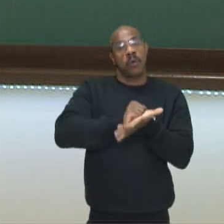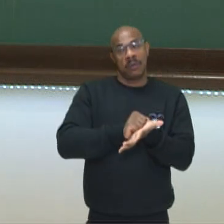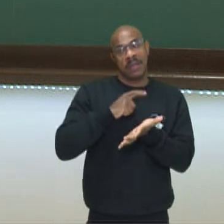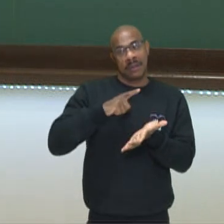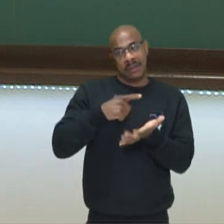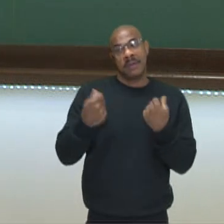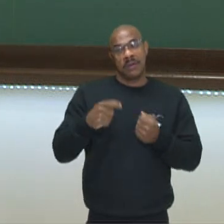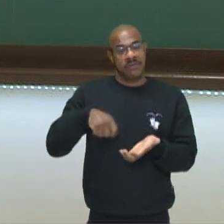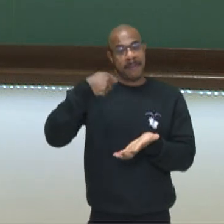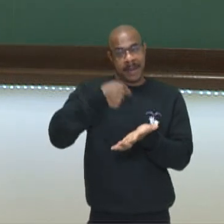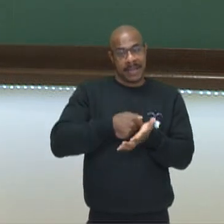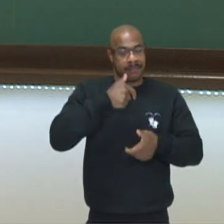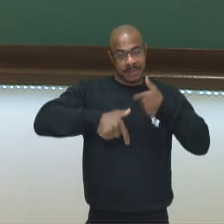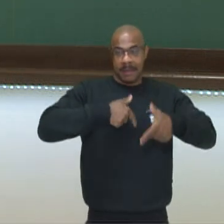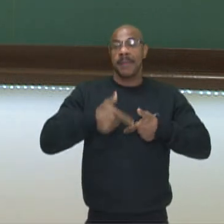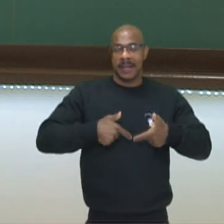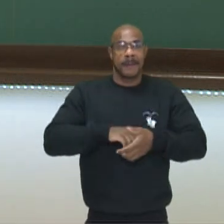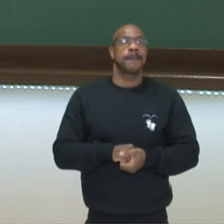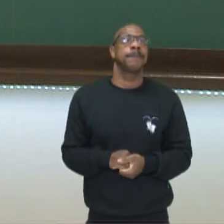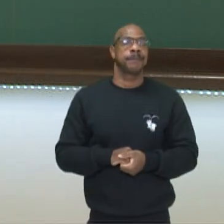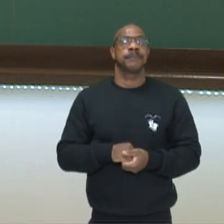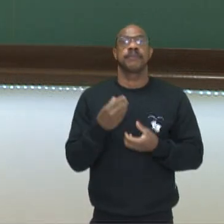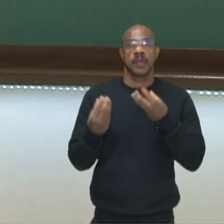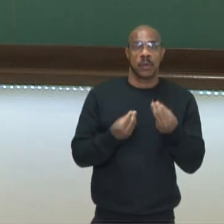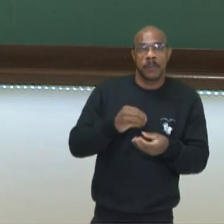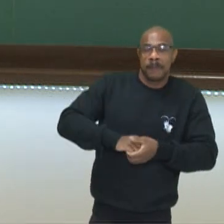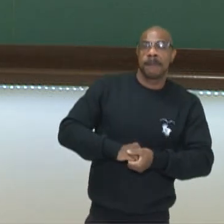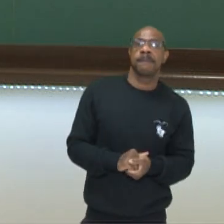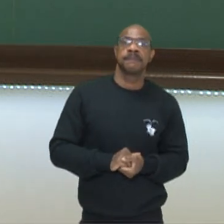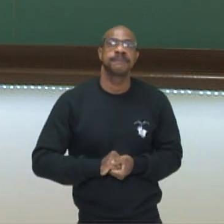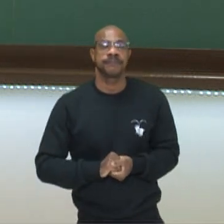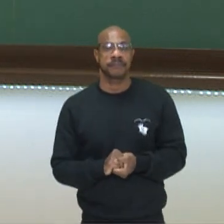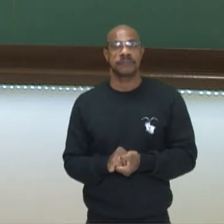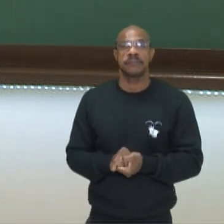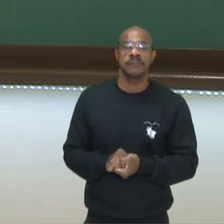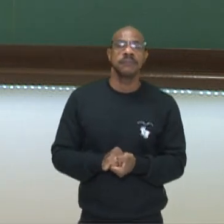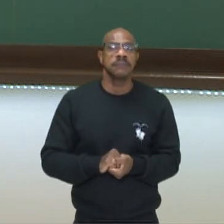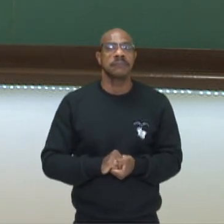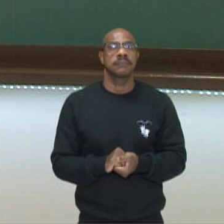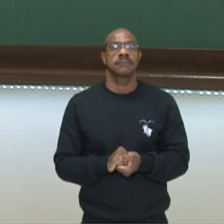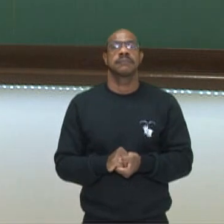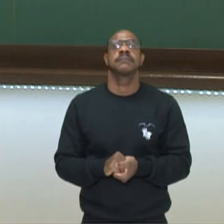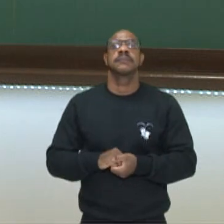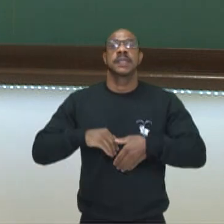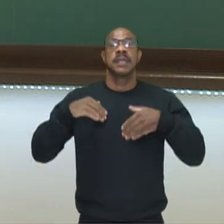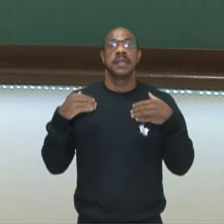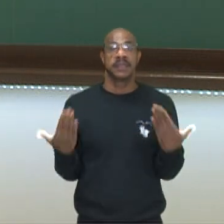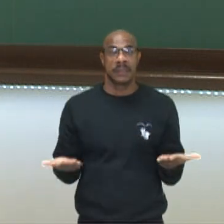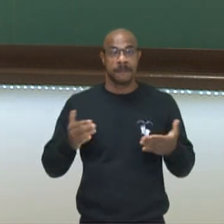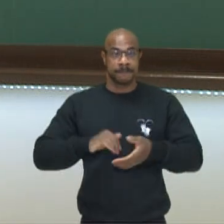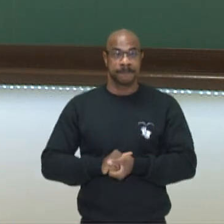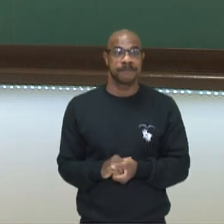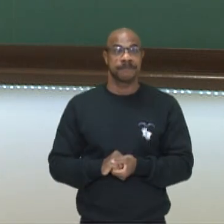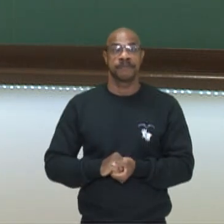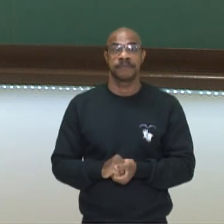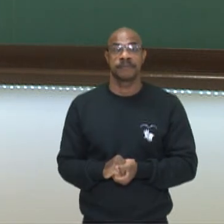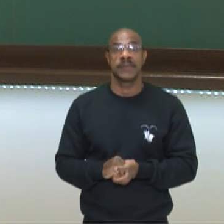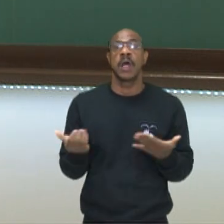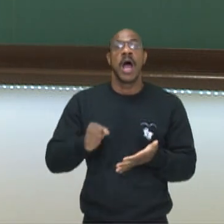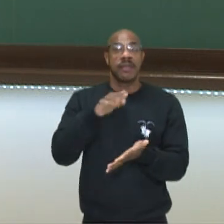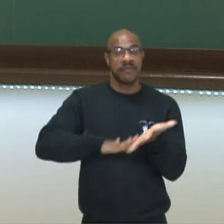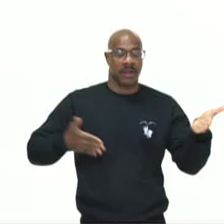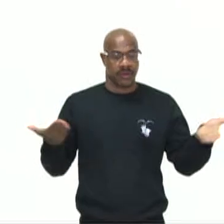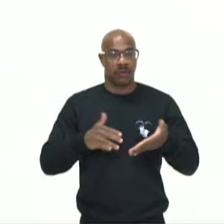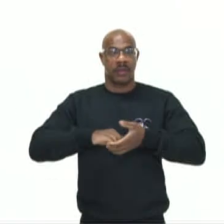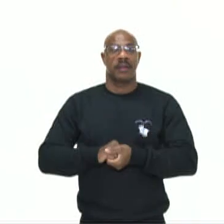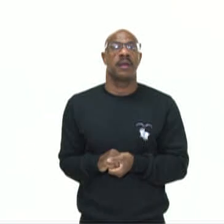ele pagasse as suas despesas para ter a sua vinda para a América. Beleza? Gente, uma atividade